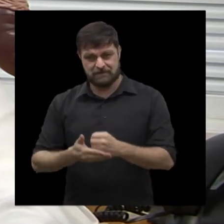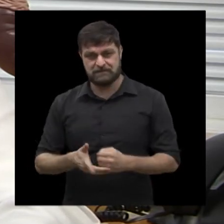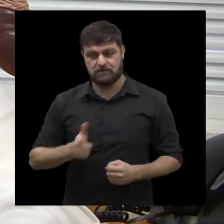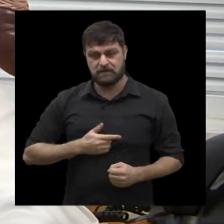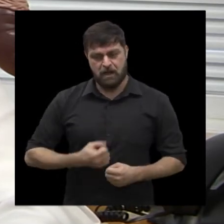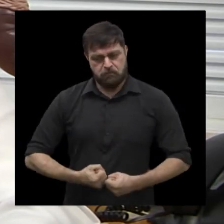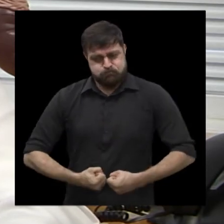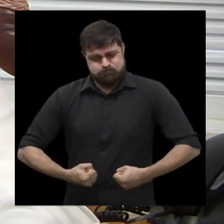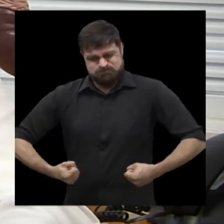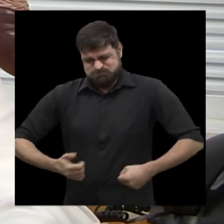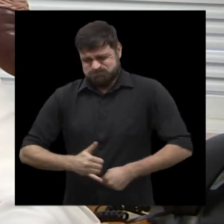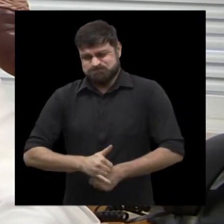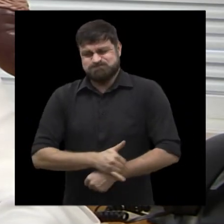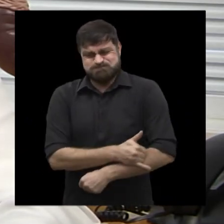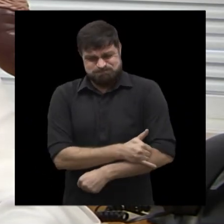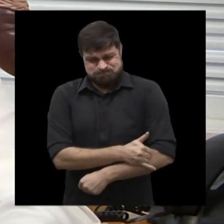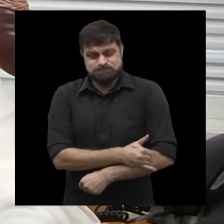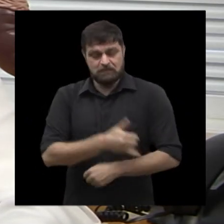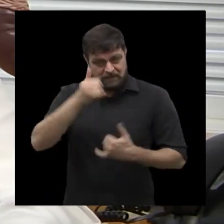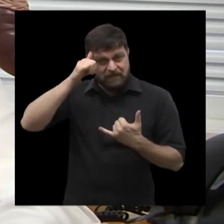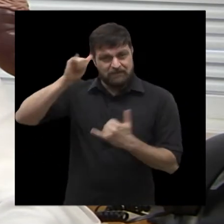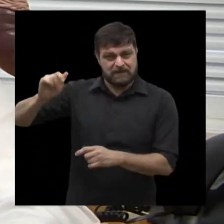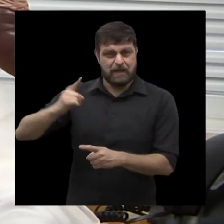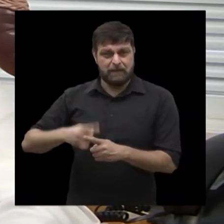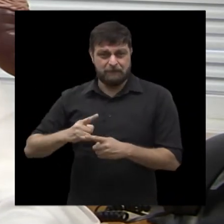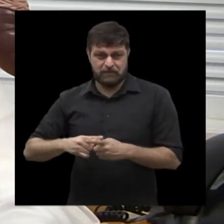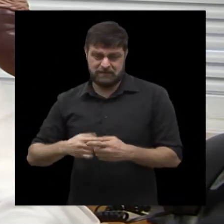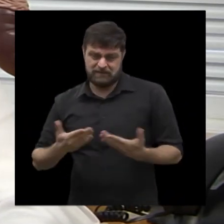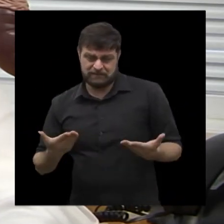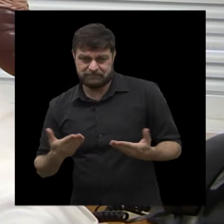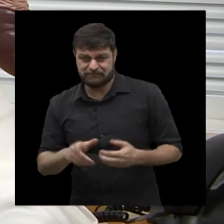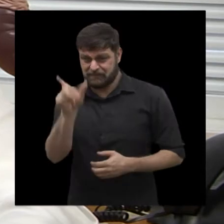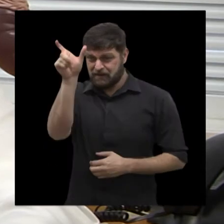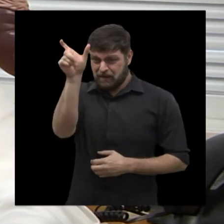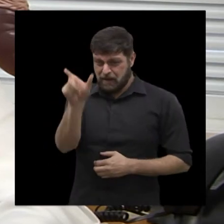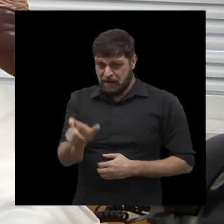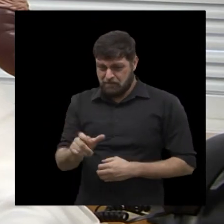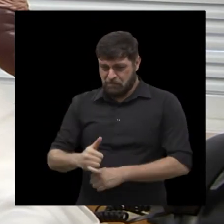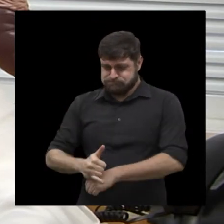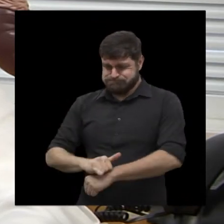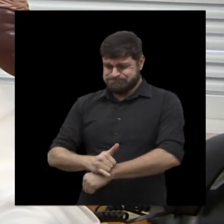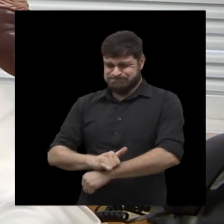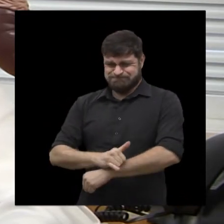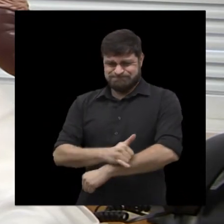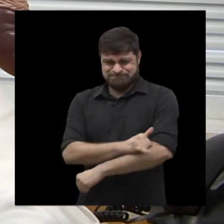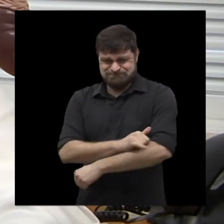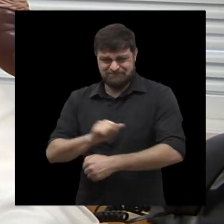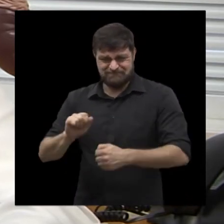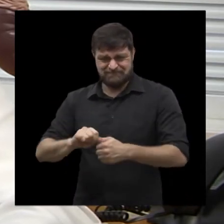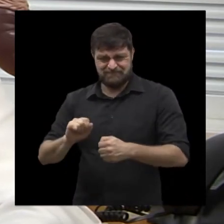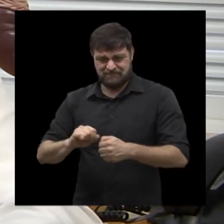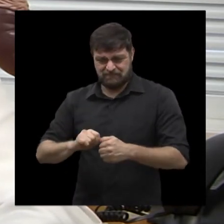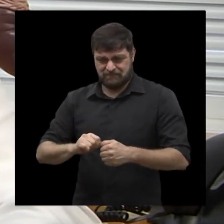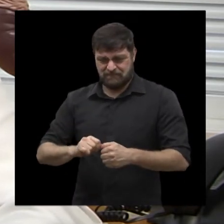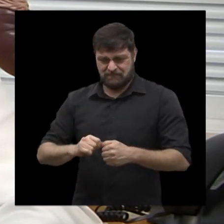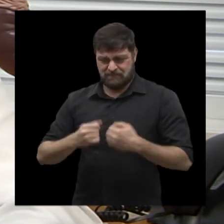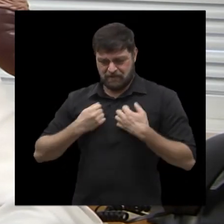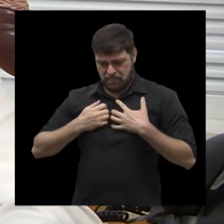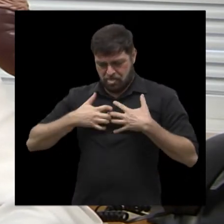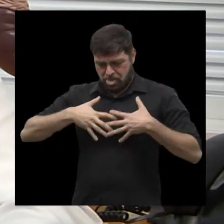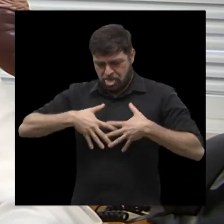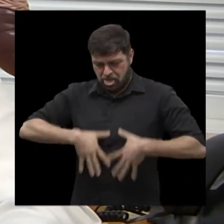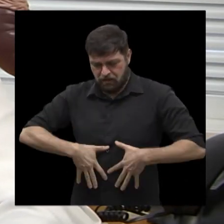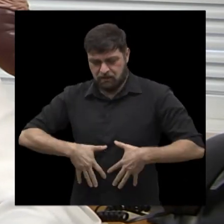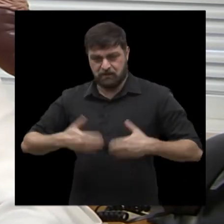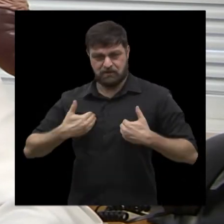obesidade. A obesidade por quê? Porque ela faz com que a gente mude várias coisas no funcionamento do nosso